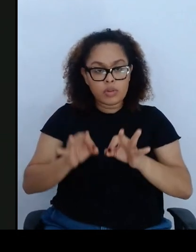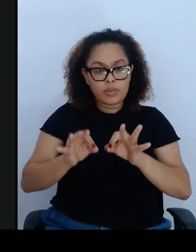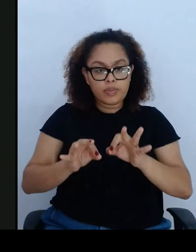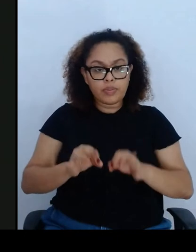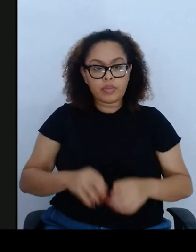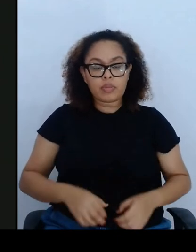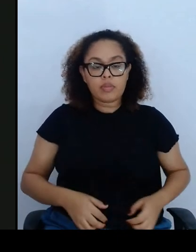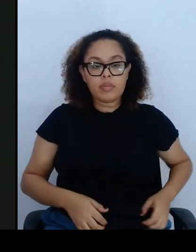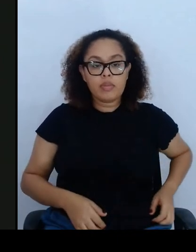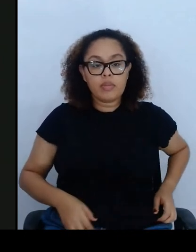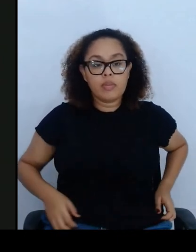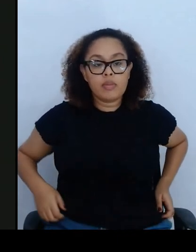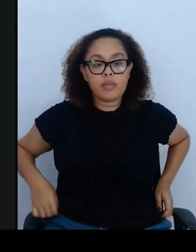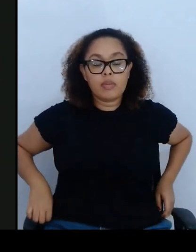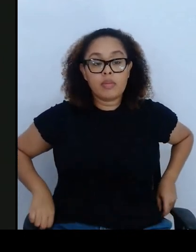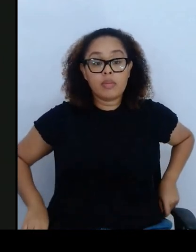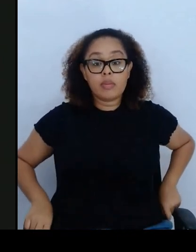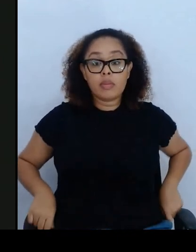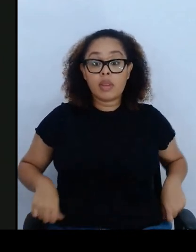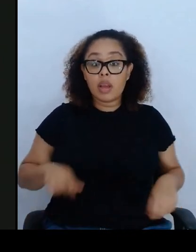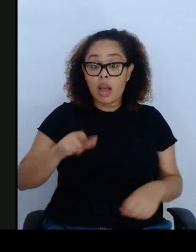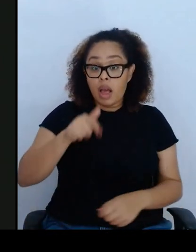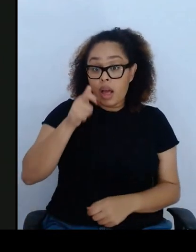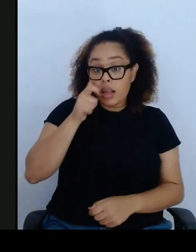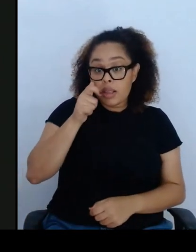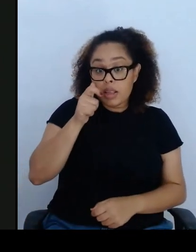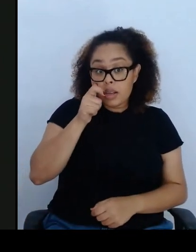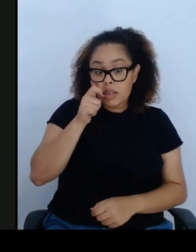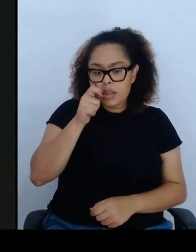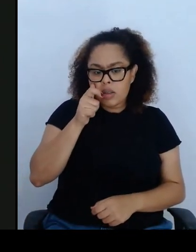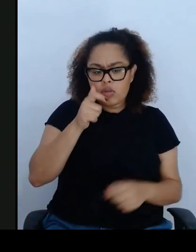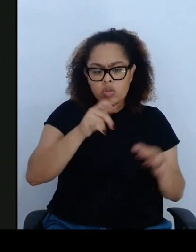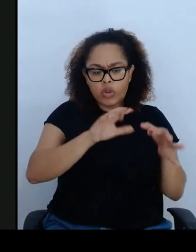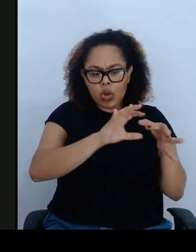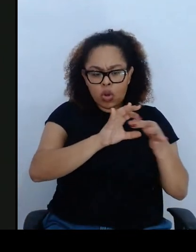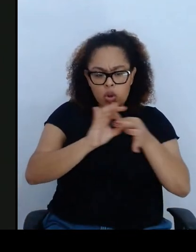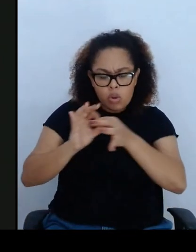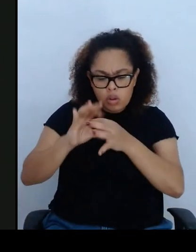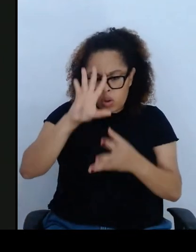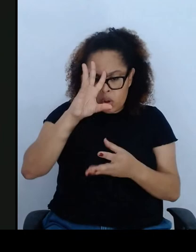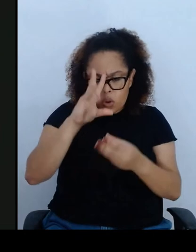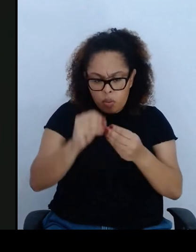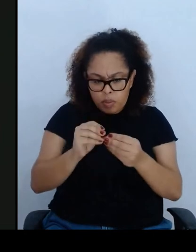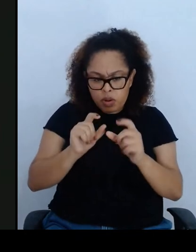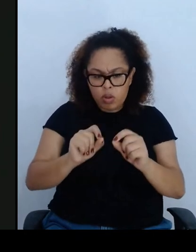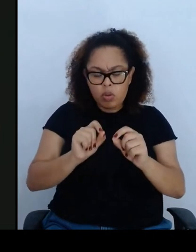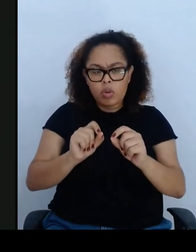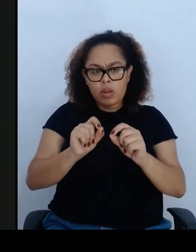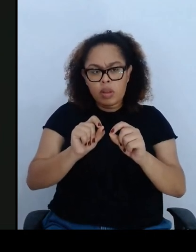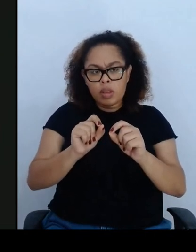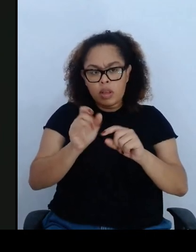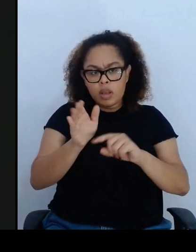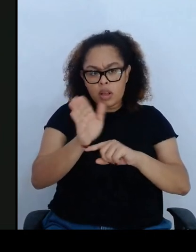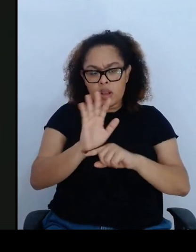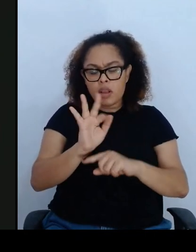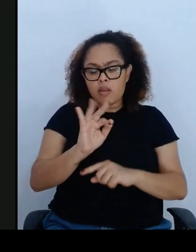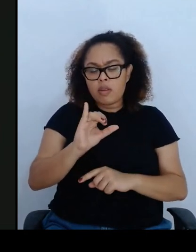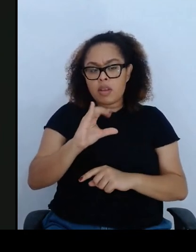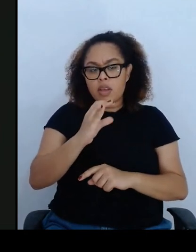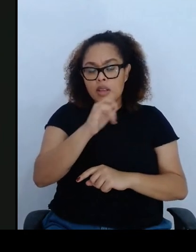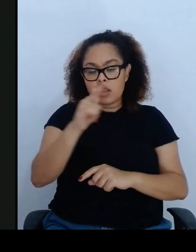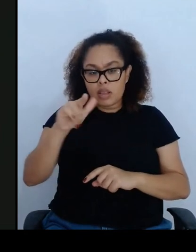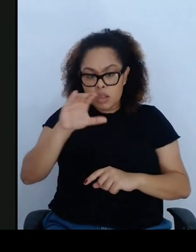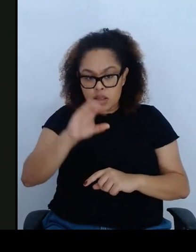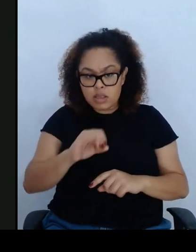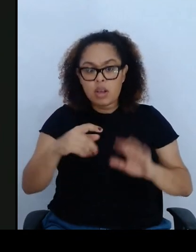eu acho que também é interessante analisar o que estava acontecendo na área da ficção o coração em exílio por exemplo terrocher